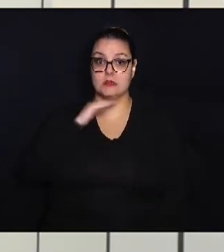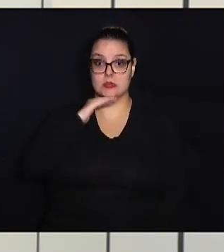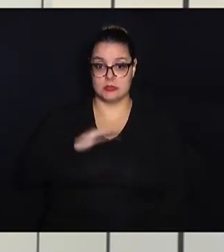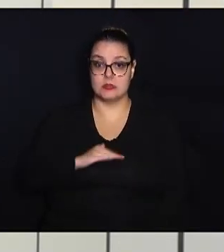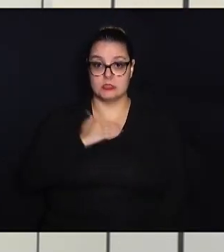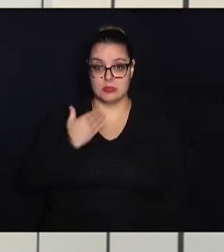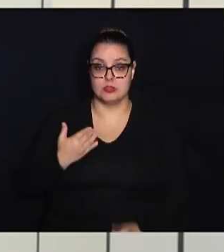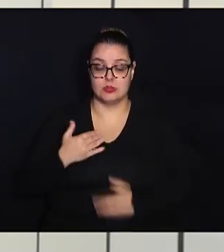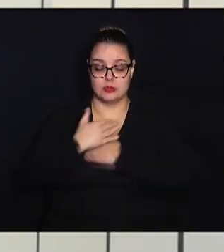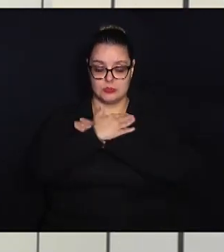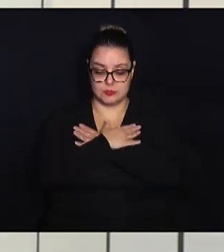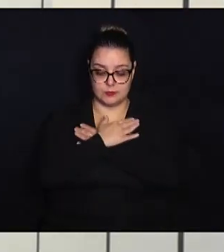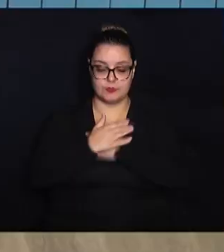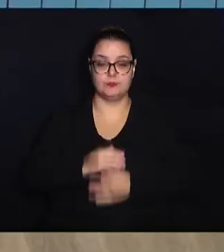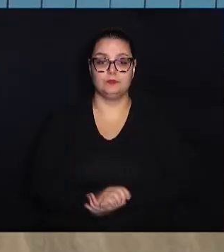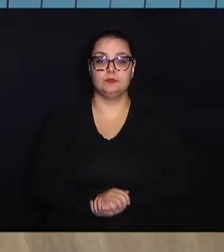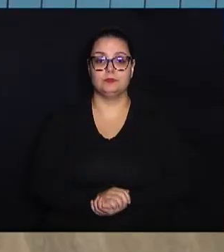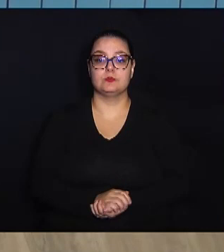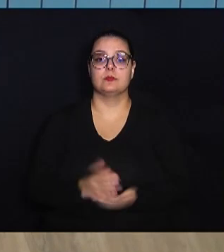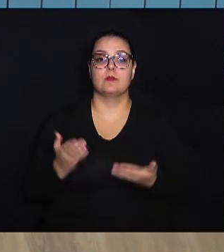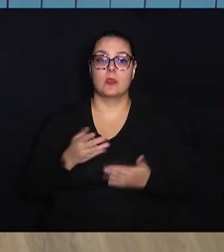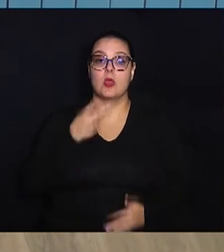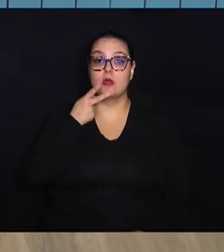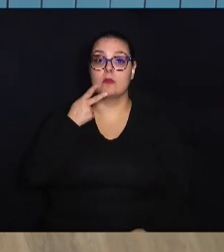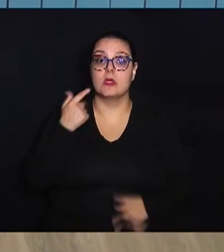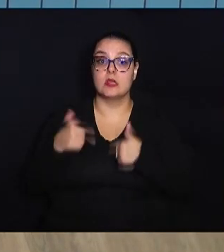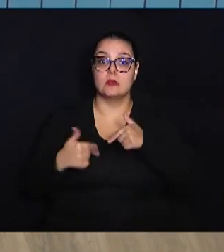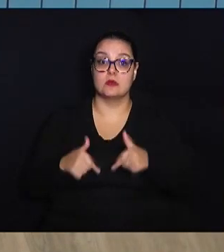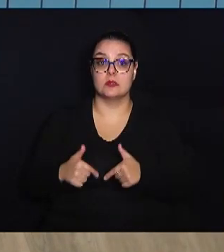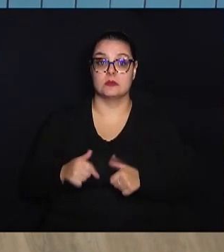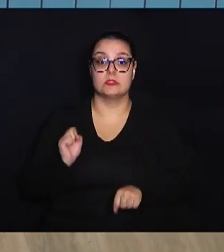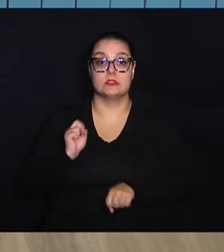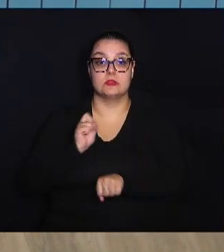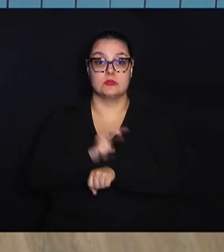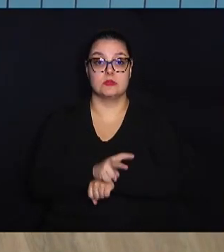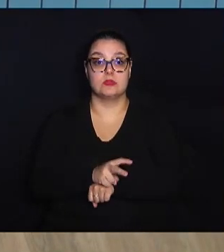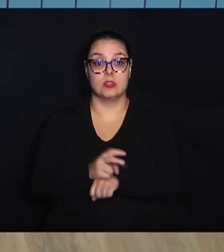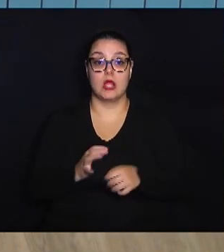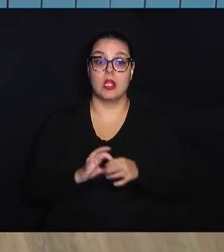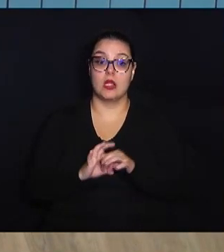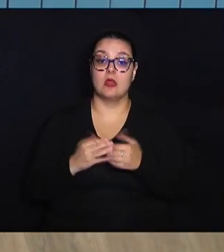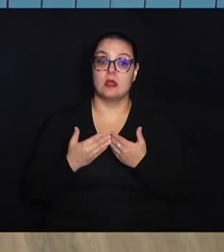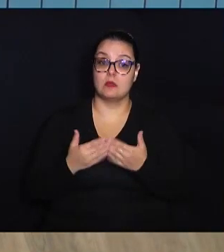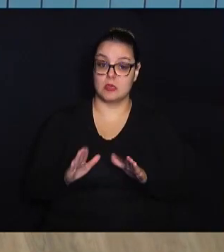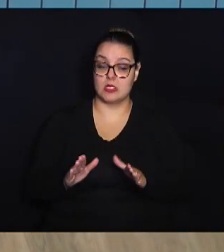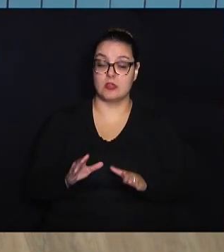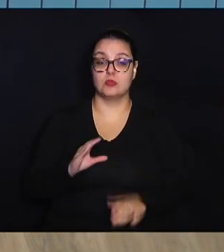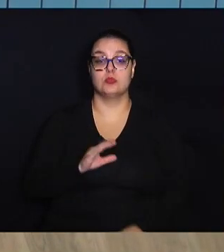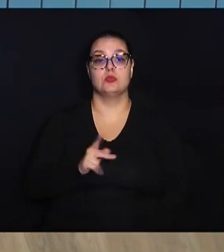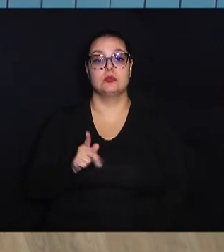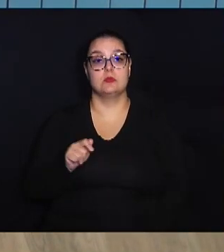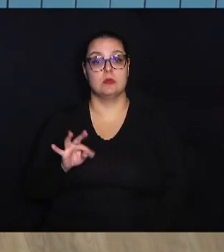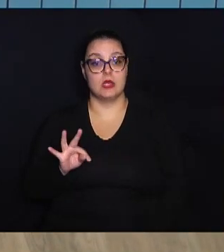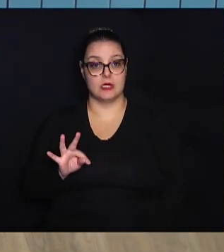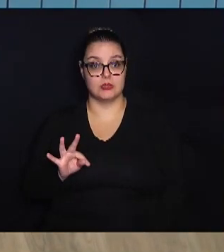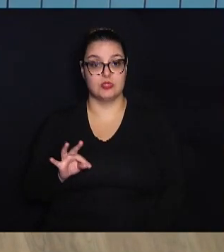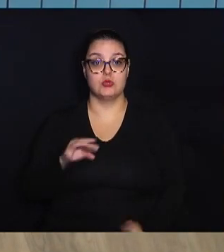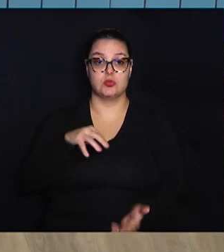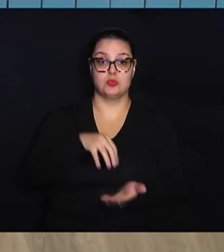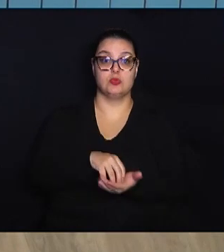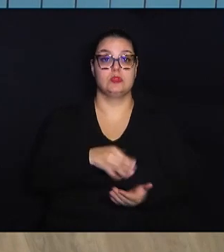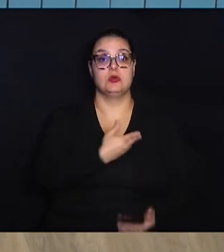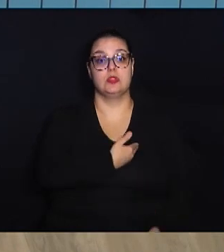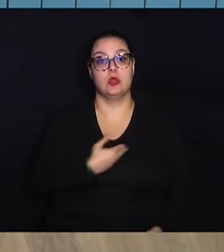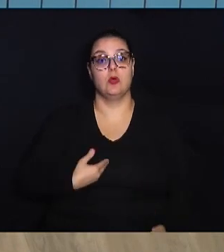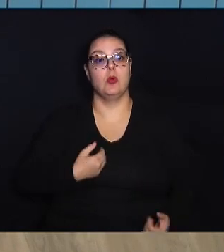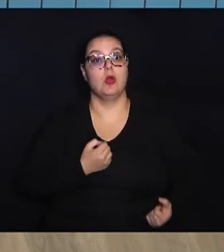tarde agora a gente vai falar de emprego das vagas que estão disponíveis no cepat o Centro Público de